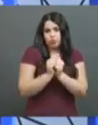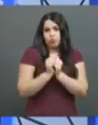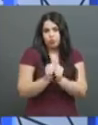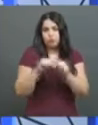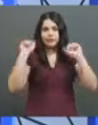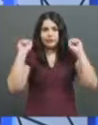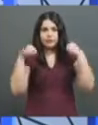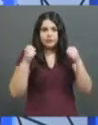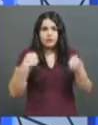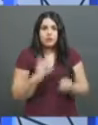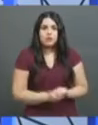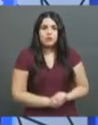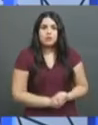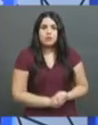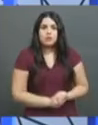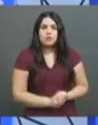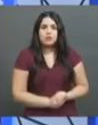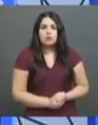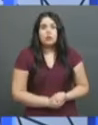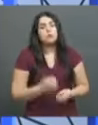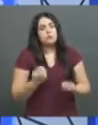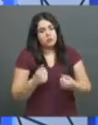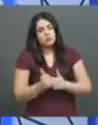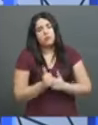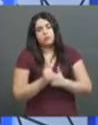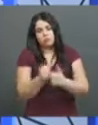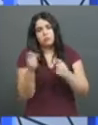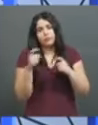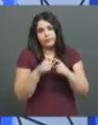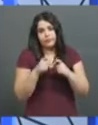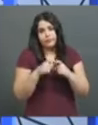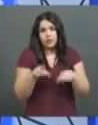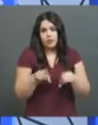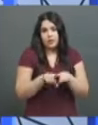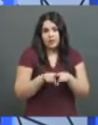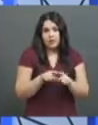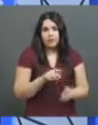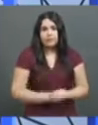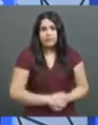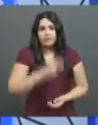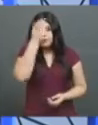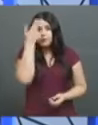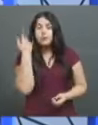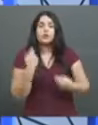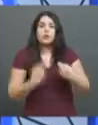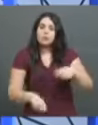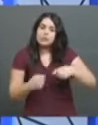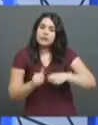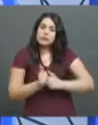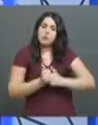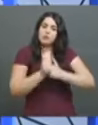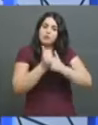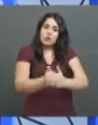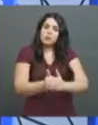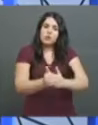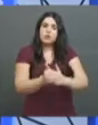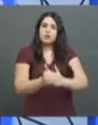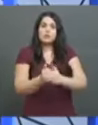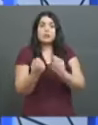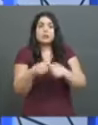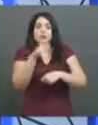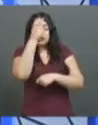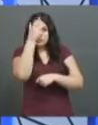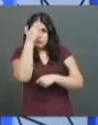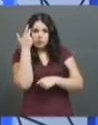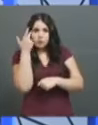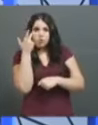também, de preferência, sempre sob orientação médica. O indivíduo precisa ter um acompanhamento, precisa ter alguém que o ajude